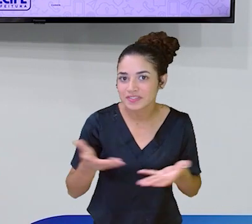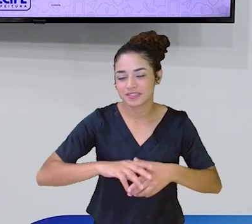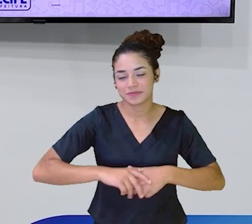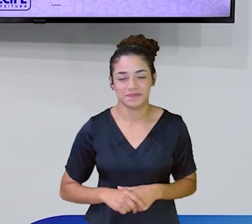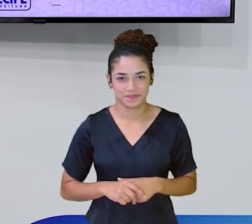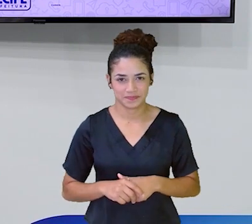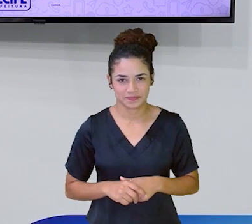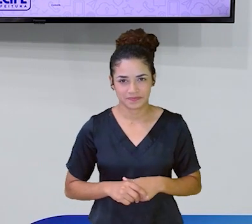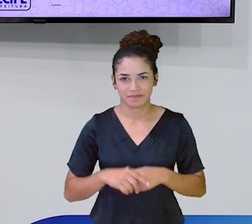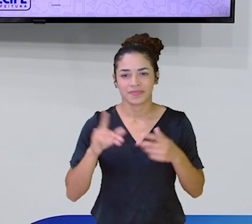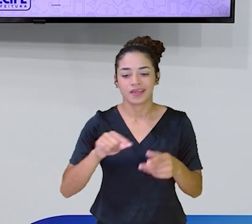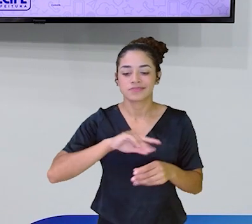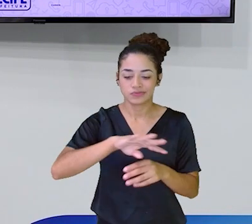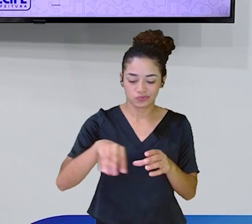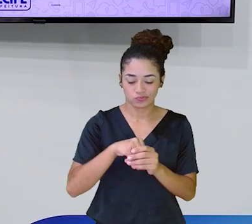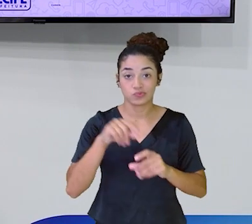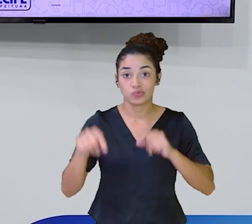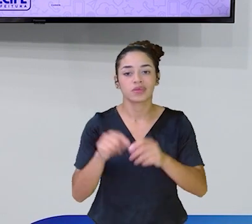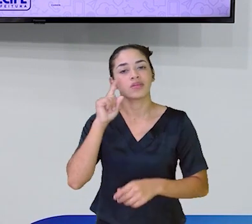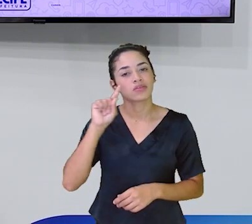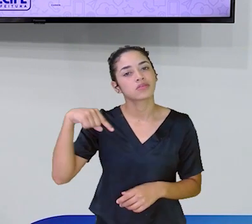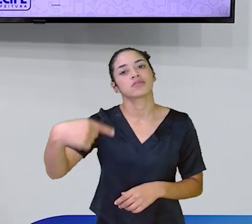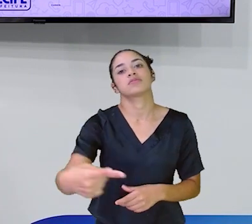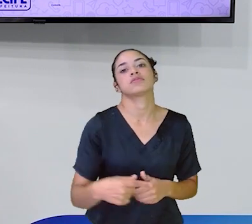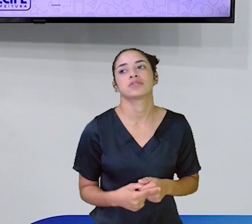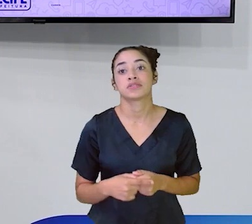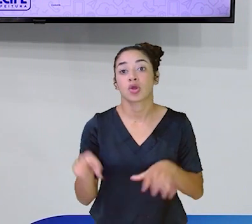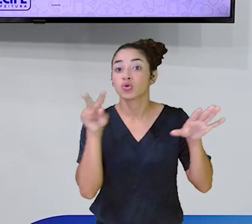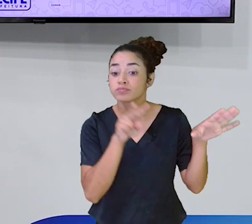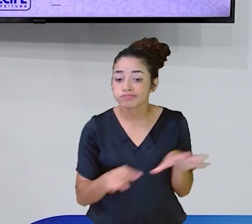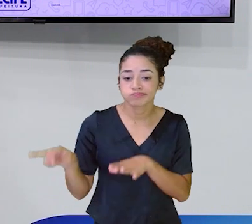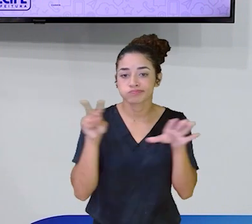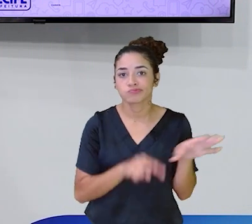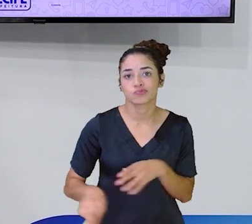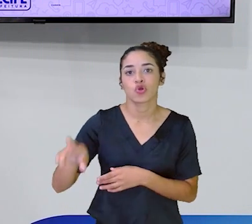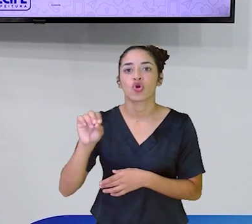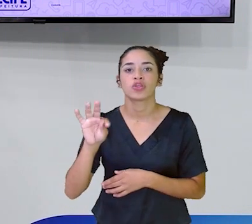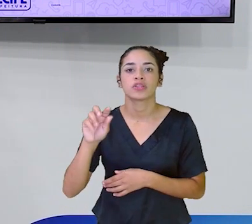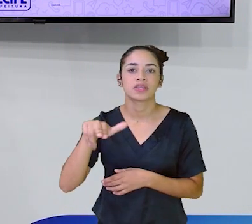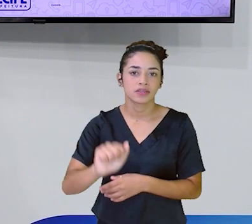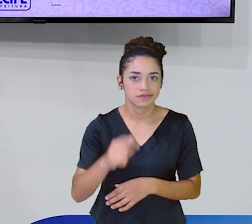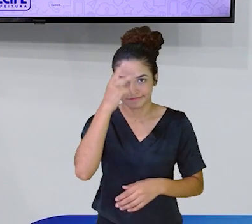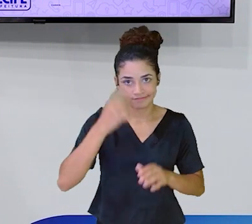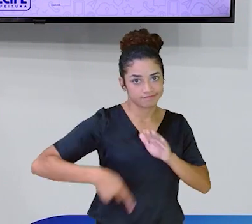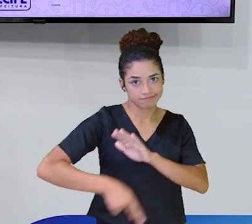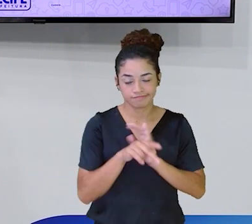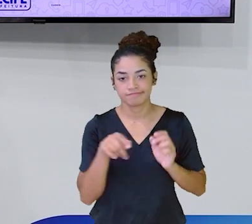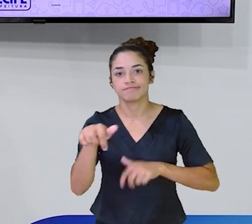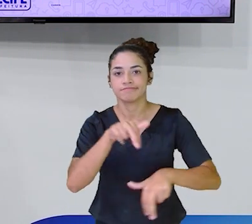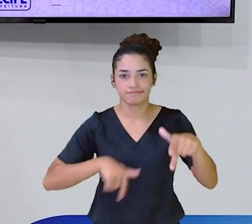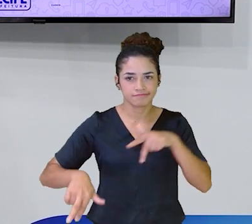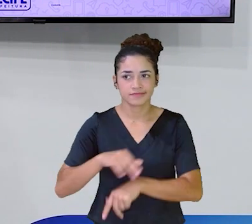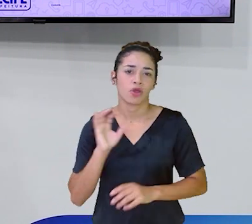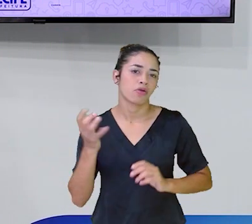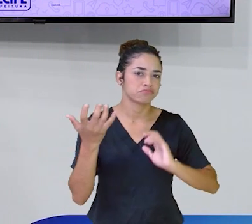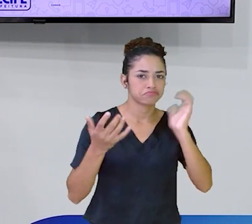que está ali atrelado ao dia a dia, à rotina das pessoas, os acontecimentos do nosso